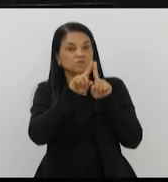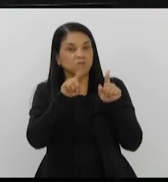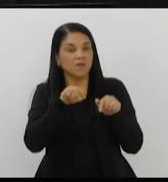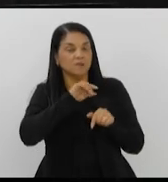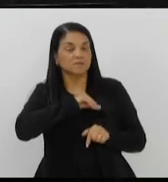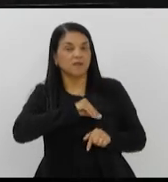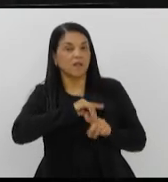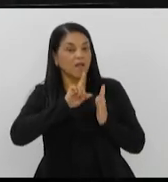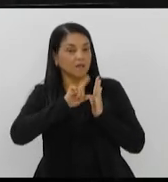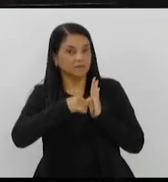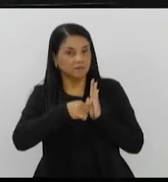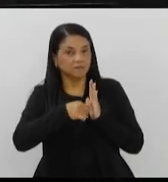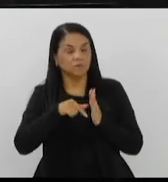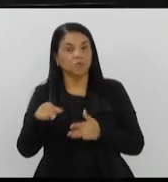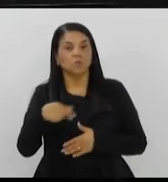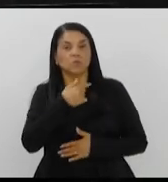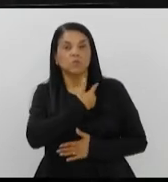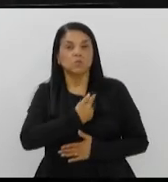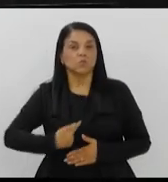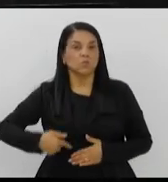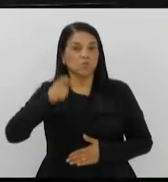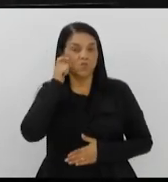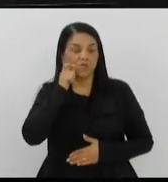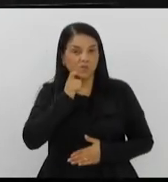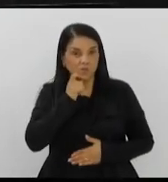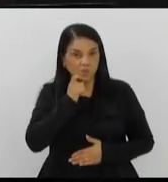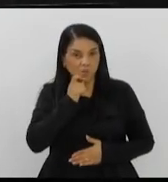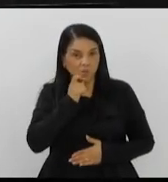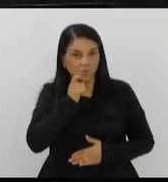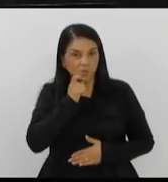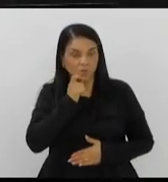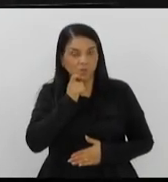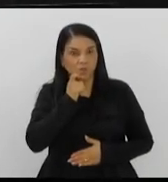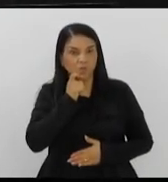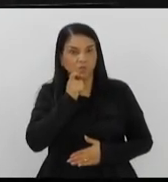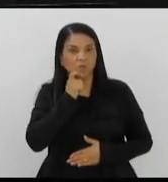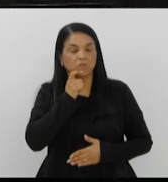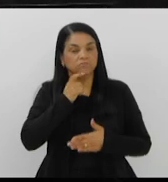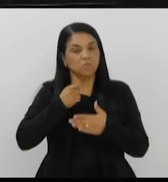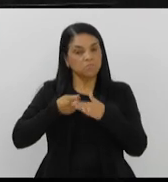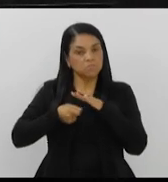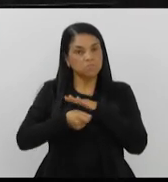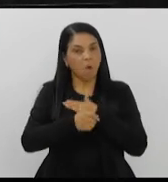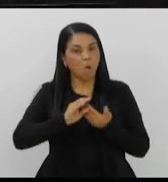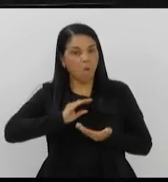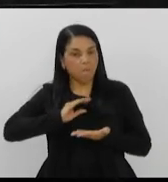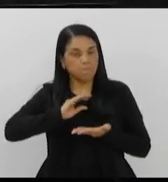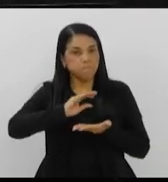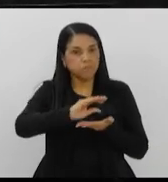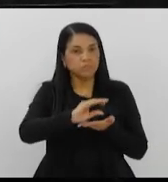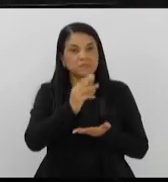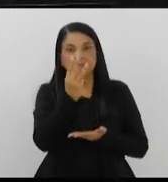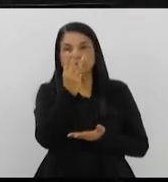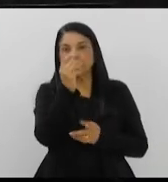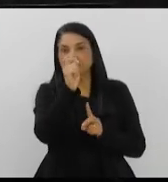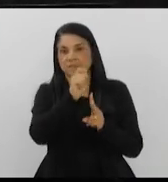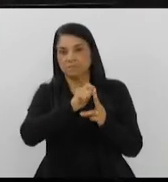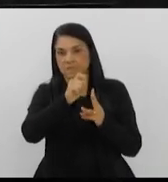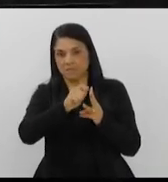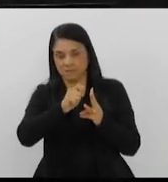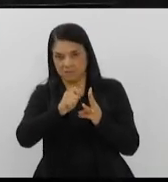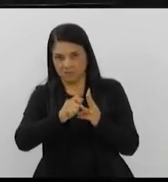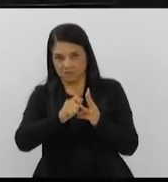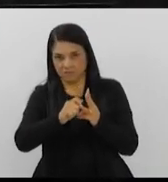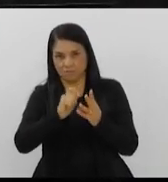O governador Cláudio Castro prontamente custeou 3 meses de salários desses